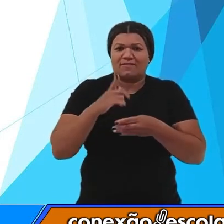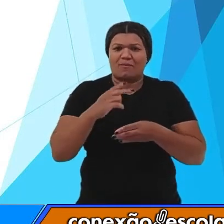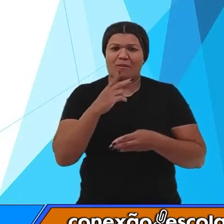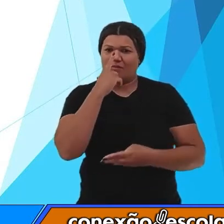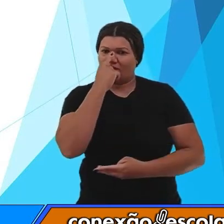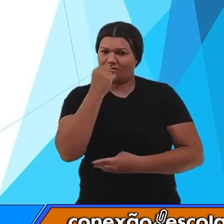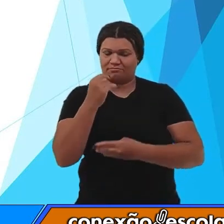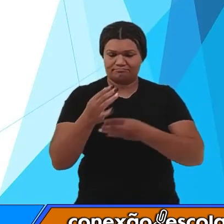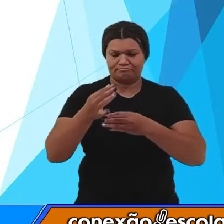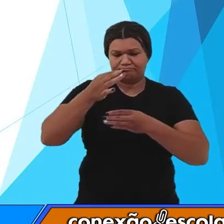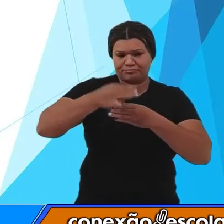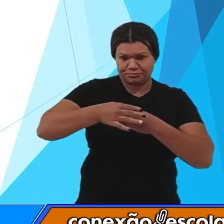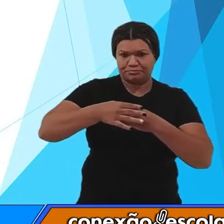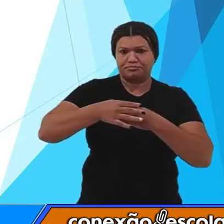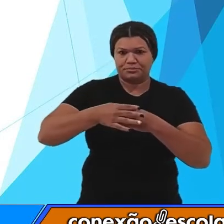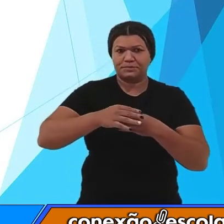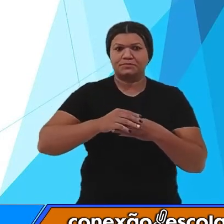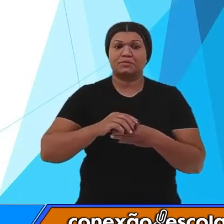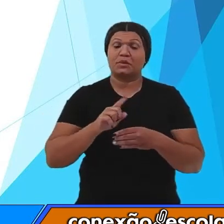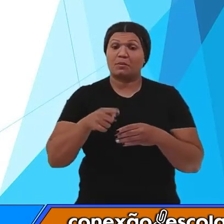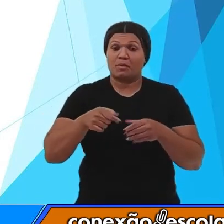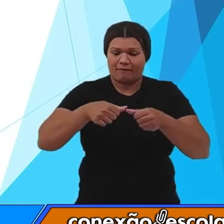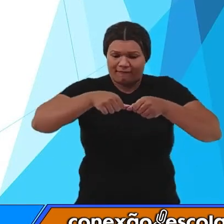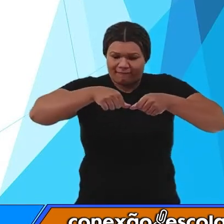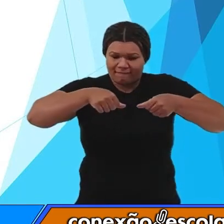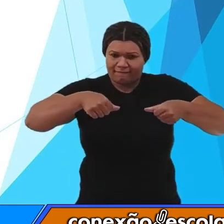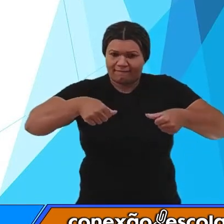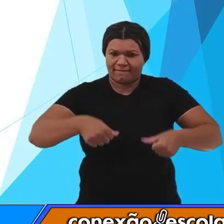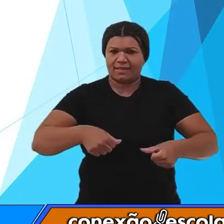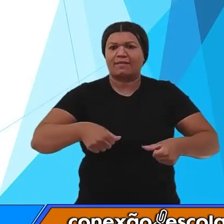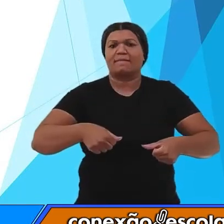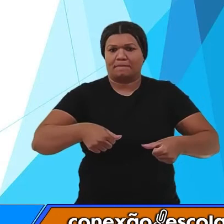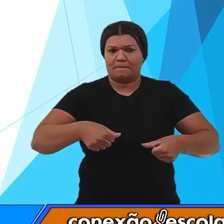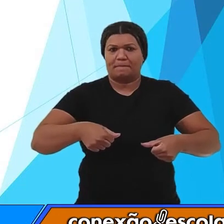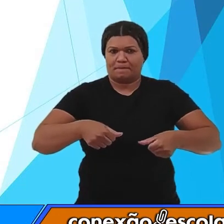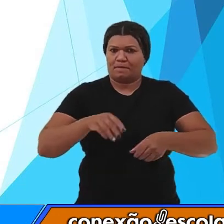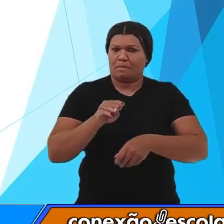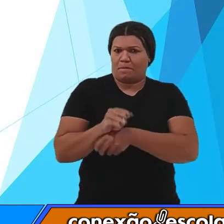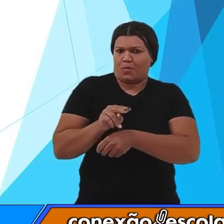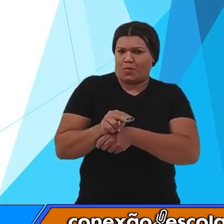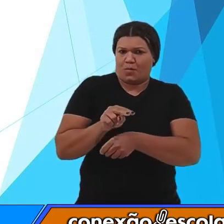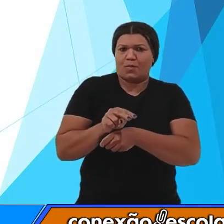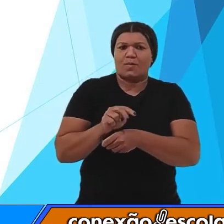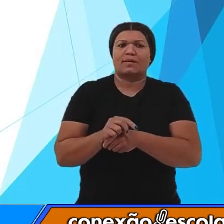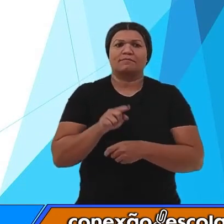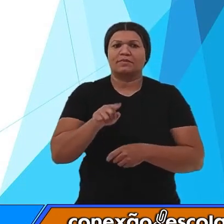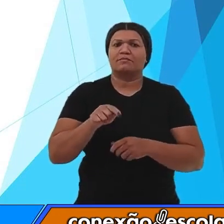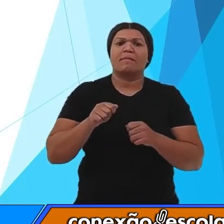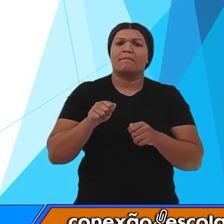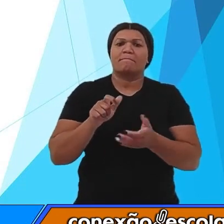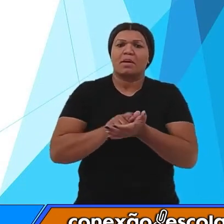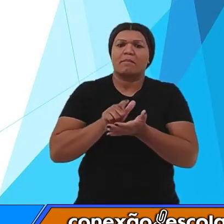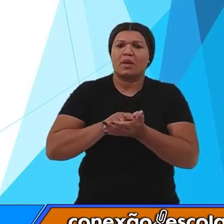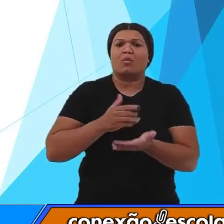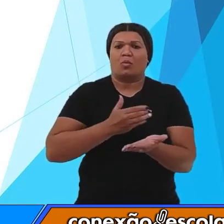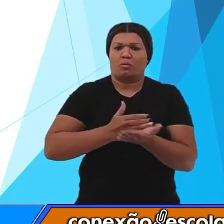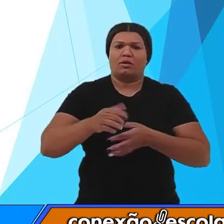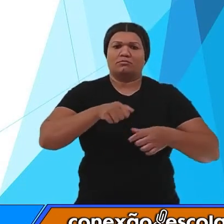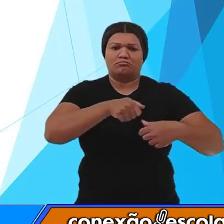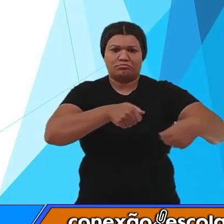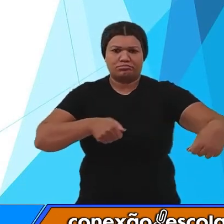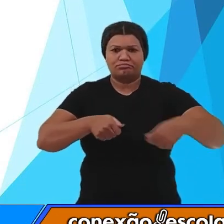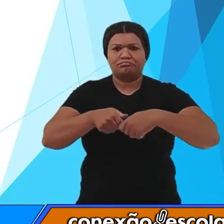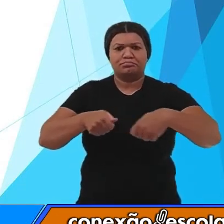exemplo, e colocar um durex, uma fita durex, protegendo. E você vai fazer a técnica de papietagem, colocar o